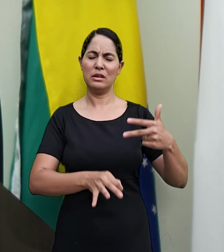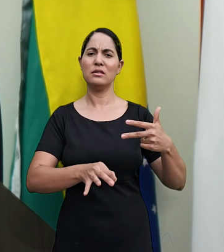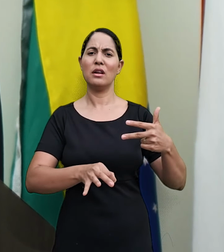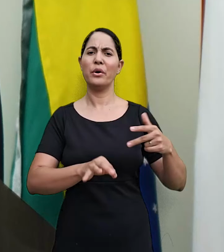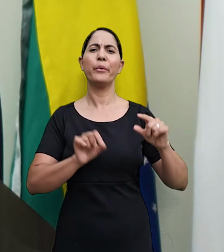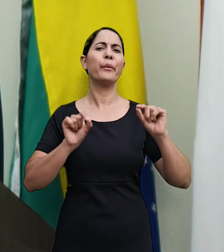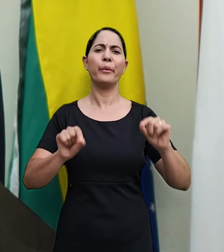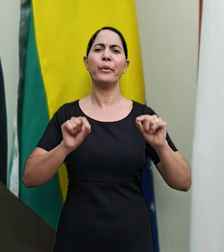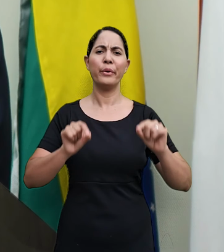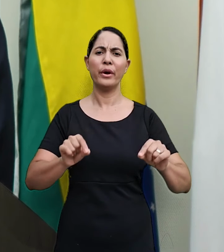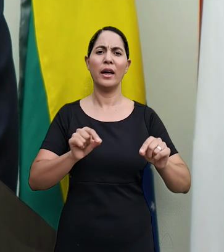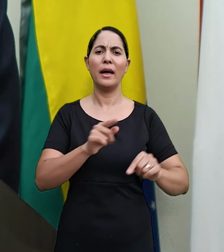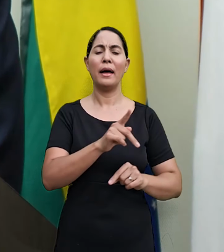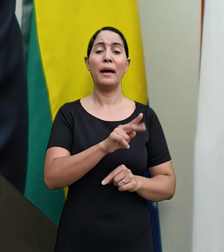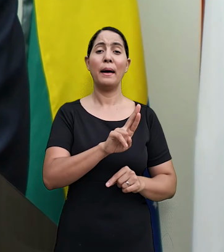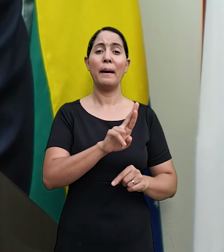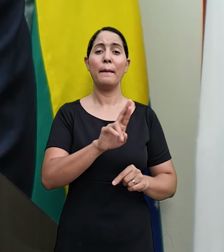mais previsibilidade,